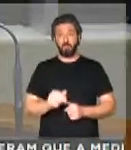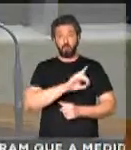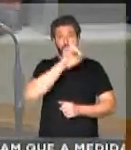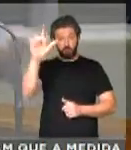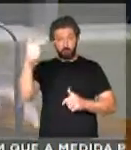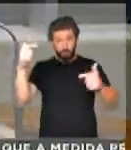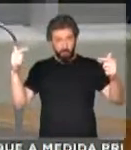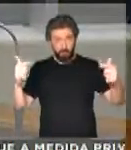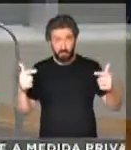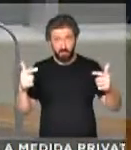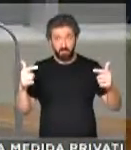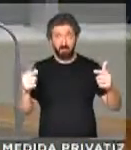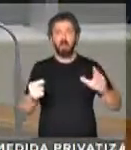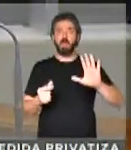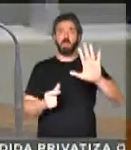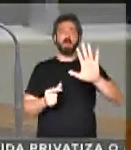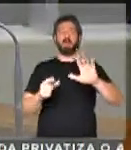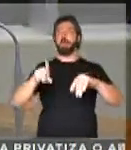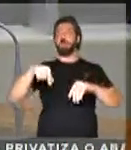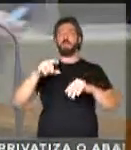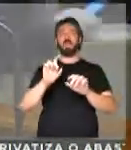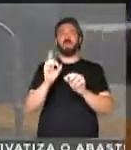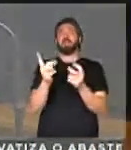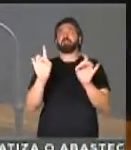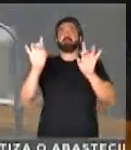tem é a exceção.